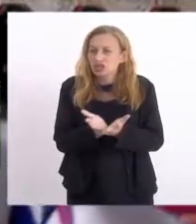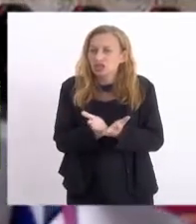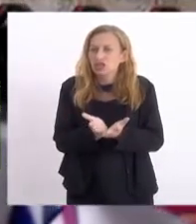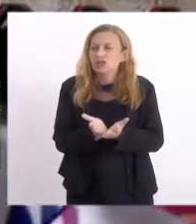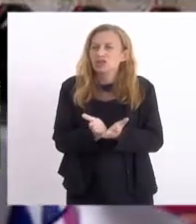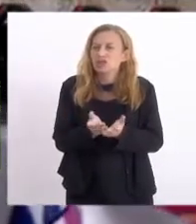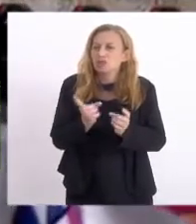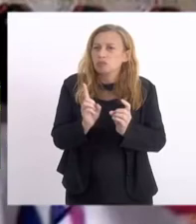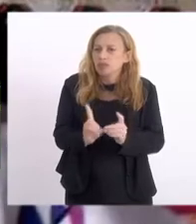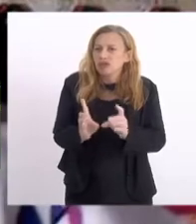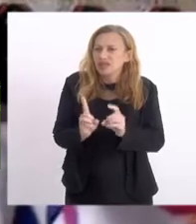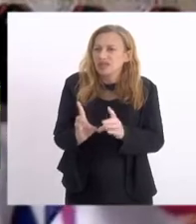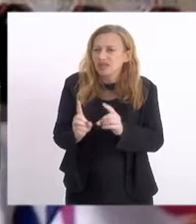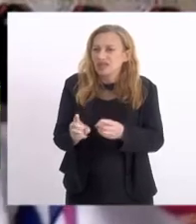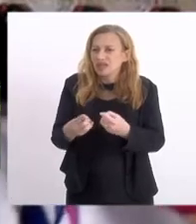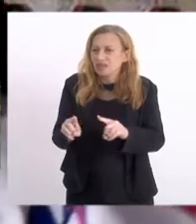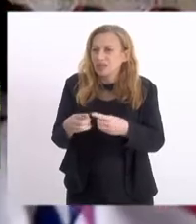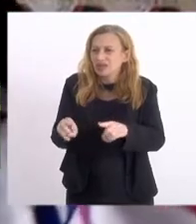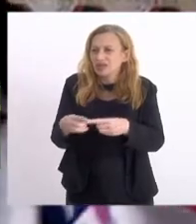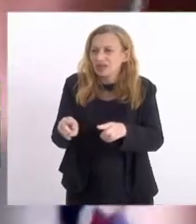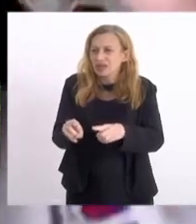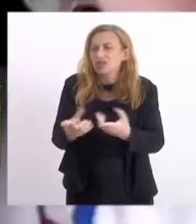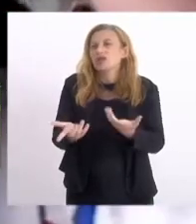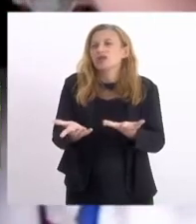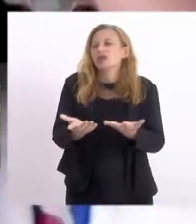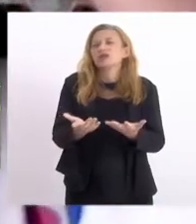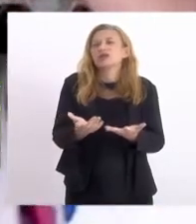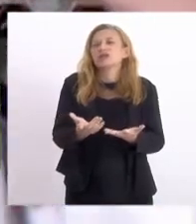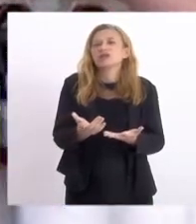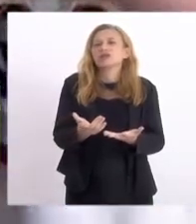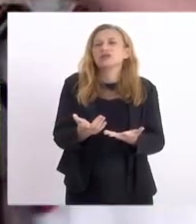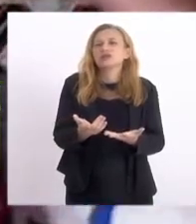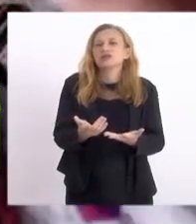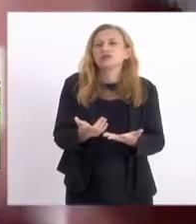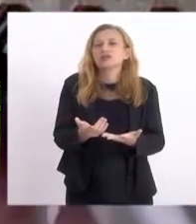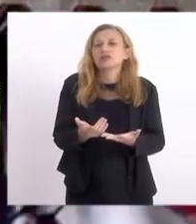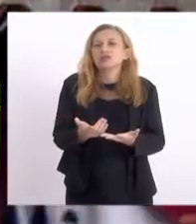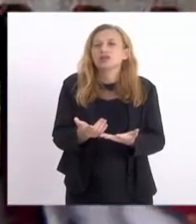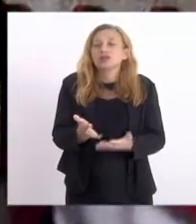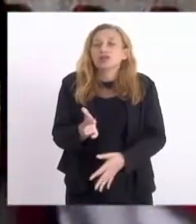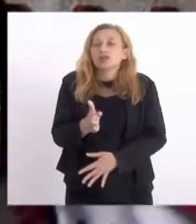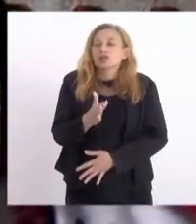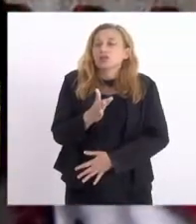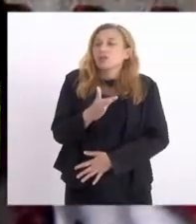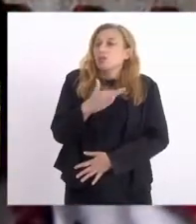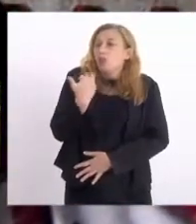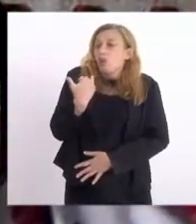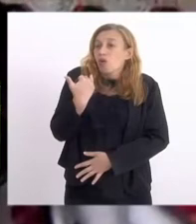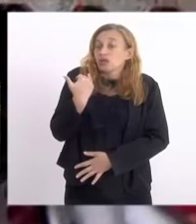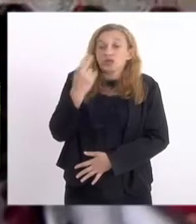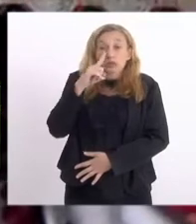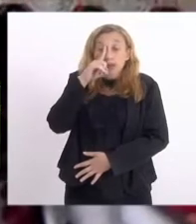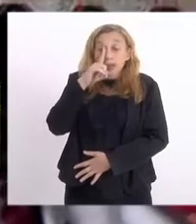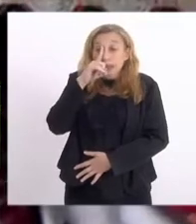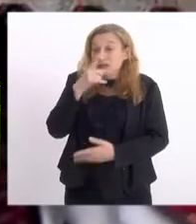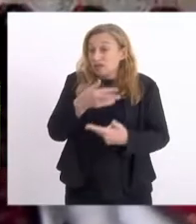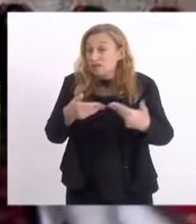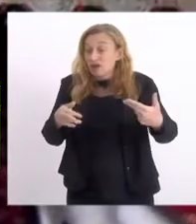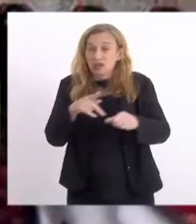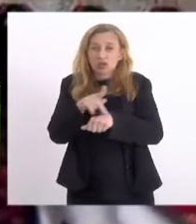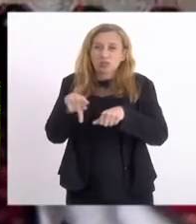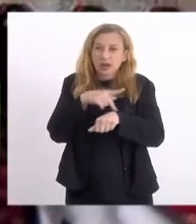né, perseguidos, de fato, com iminência de risco de morte, em diversos países,